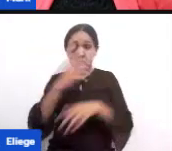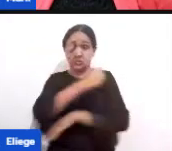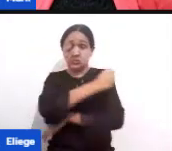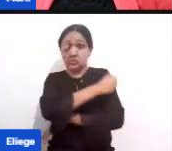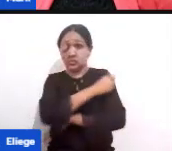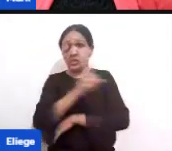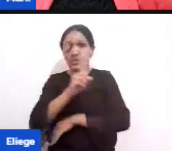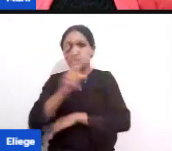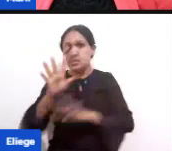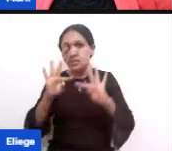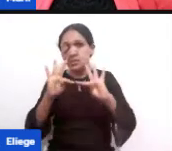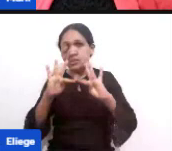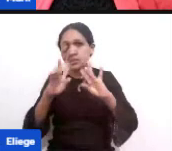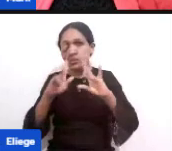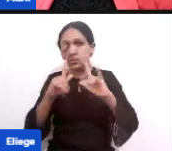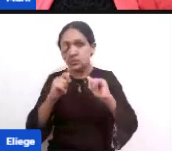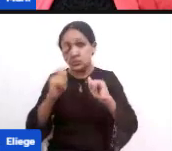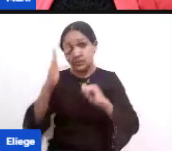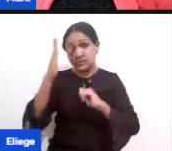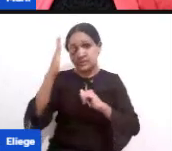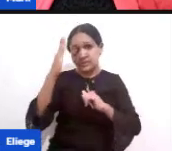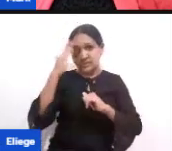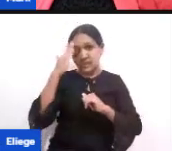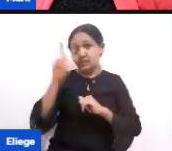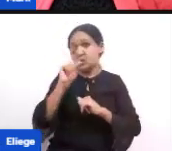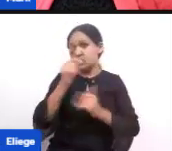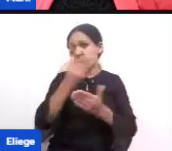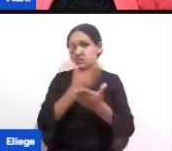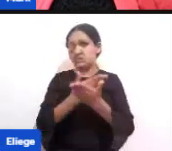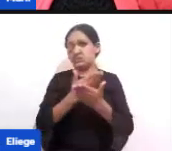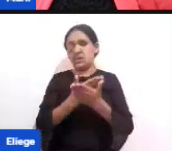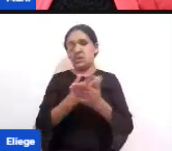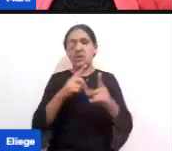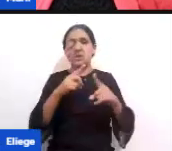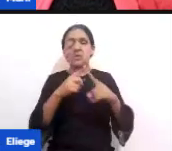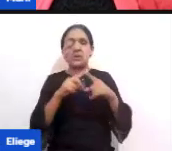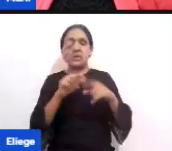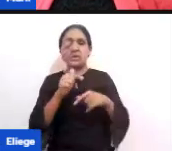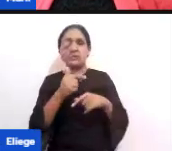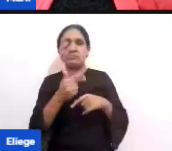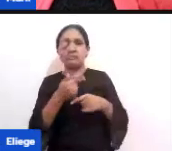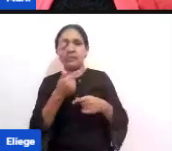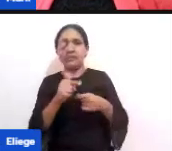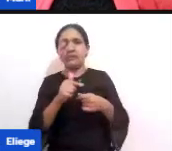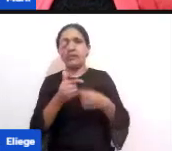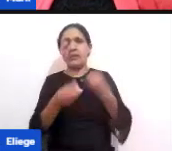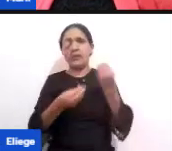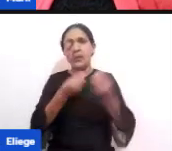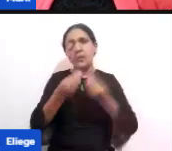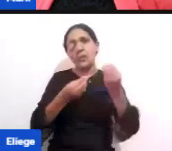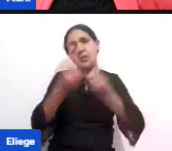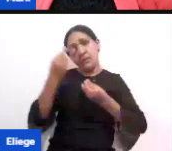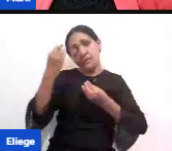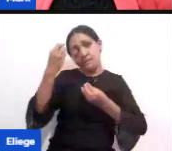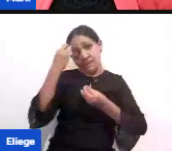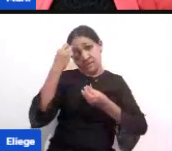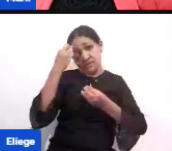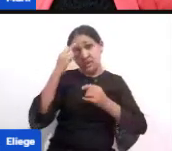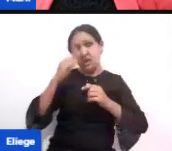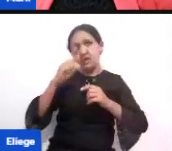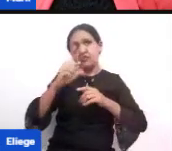o que será estudado, porque não teria sentido a gente pensar em trabalhar aquilo que o aluno já sabe,